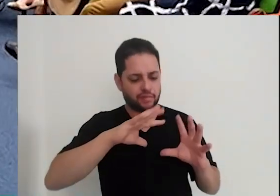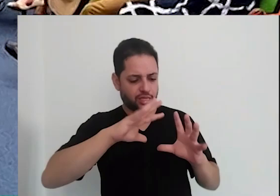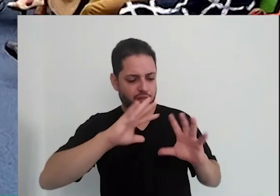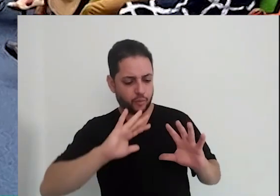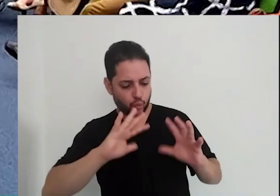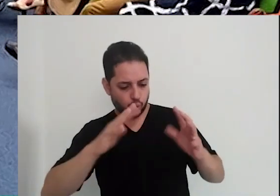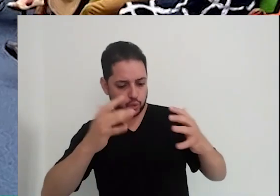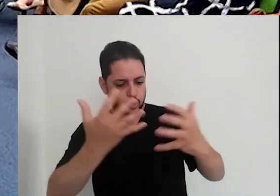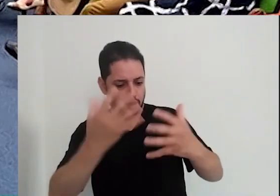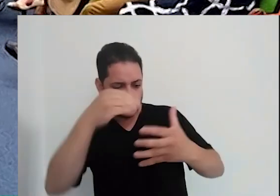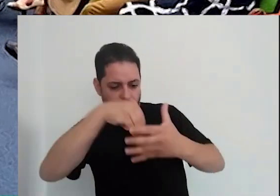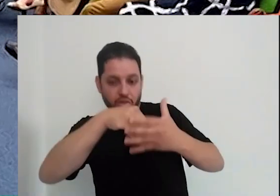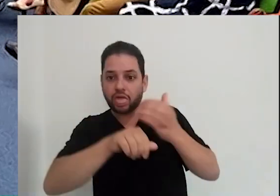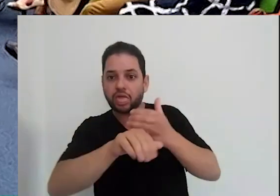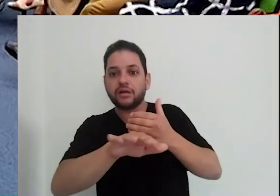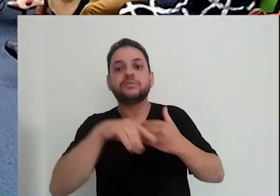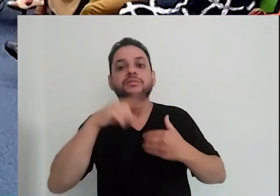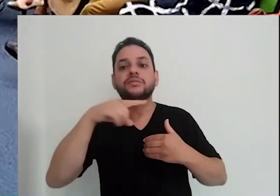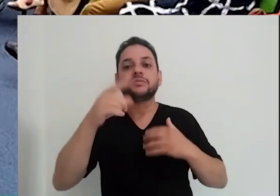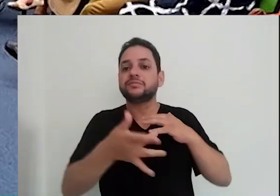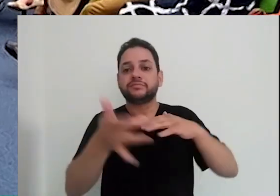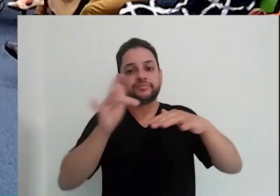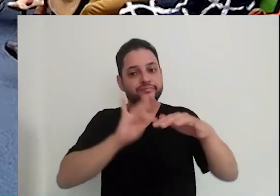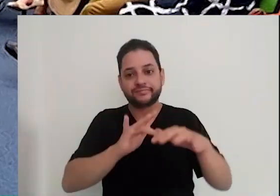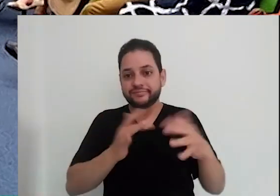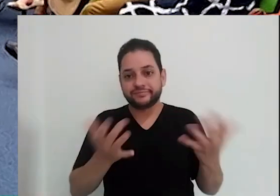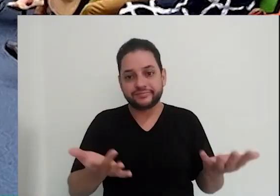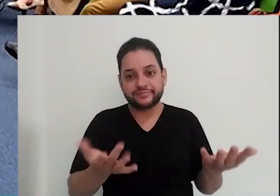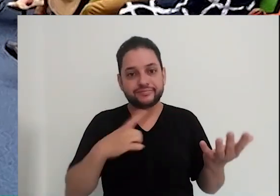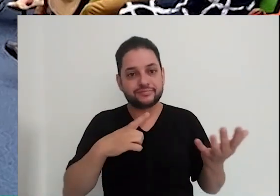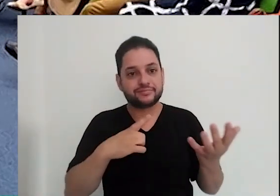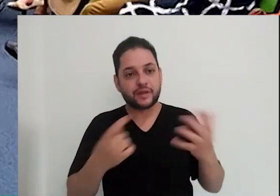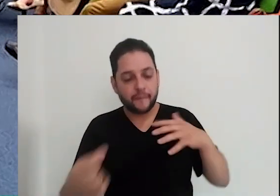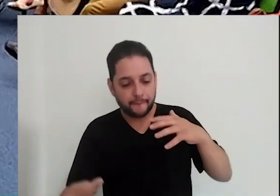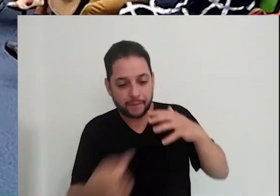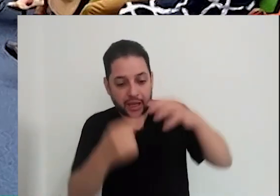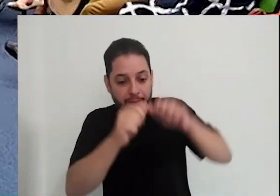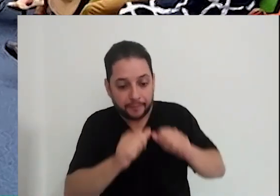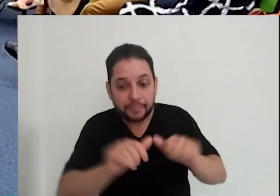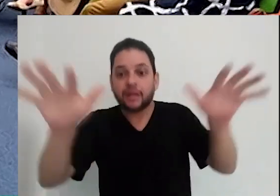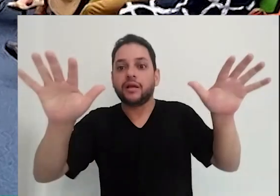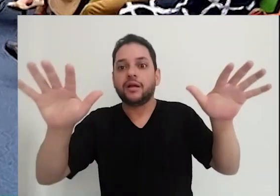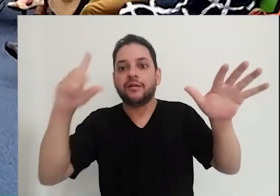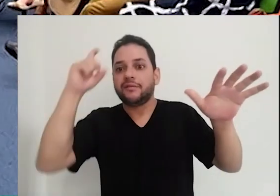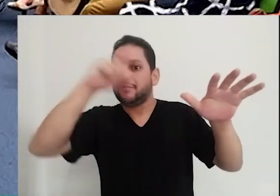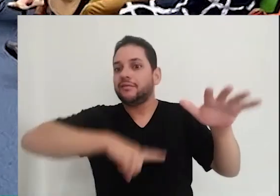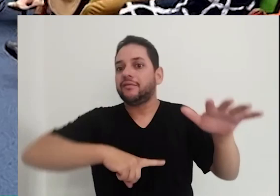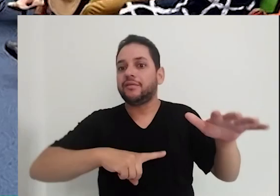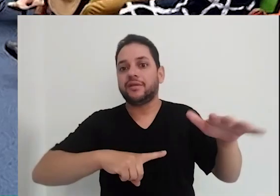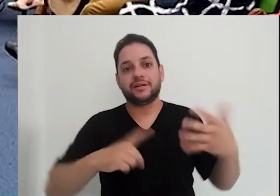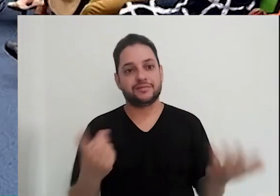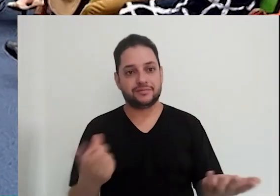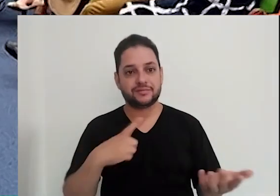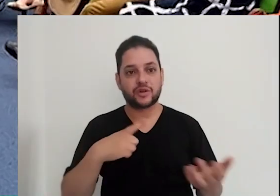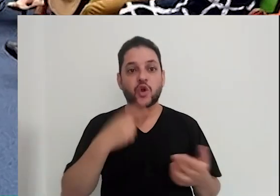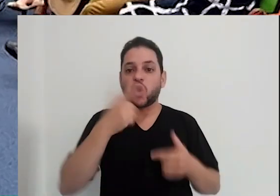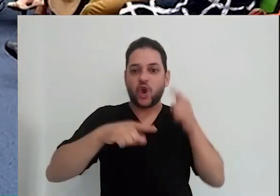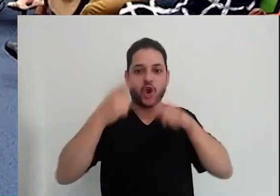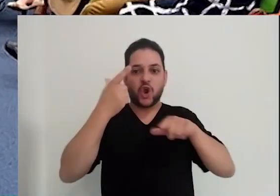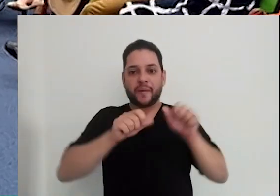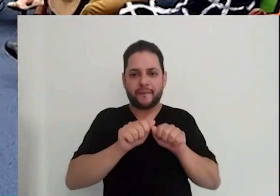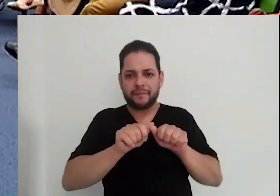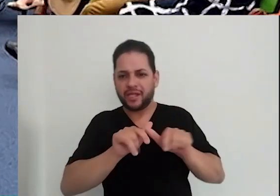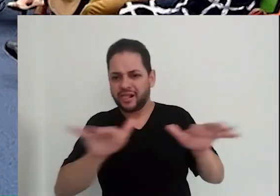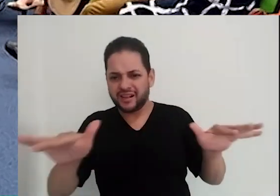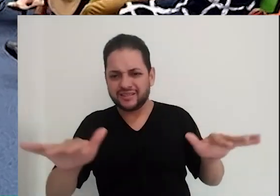mais existem né rede social reforça bolha então é furar bolha é a coisa mais difícil eu não tenho como te dizer que eu consigo furar bolha eu